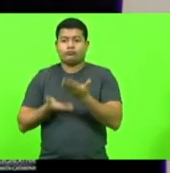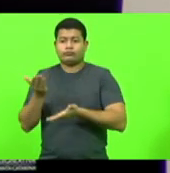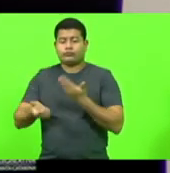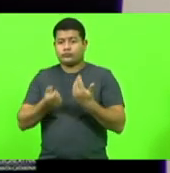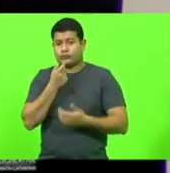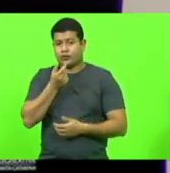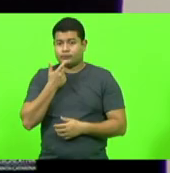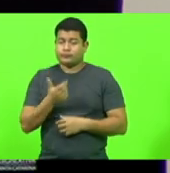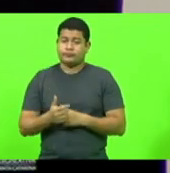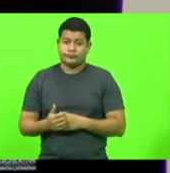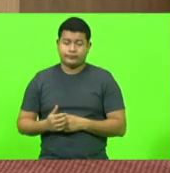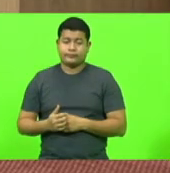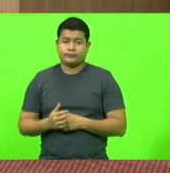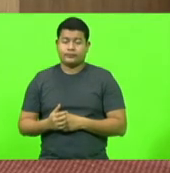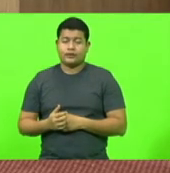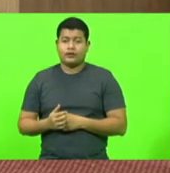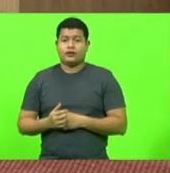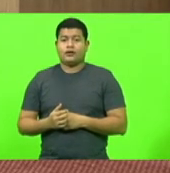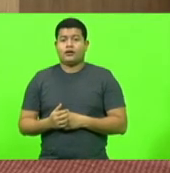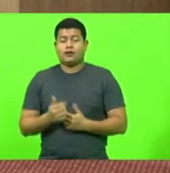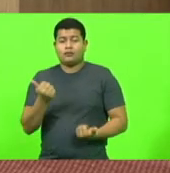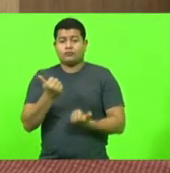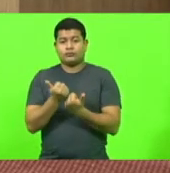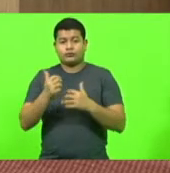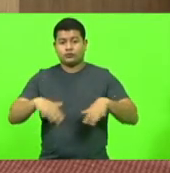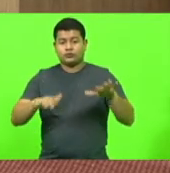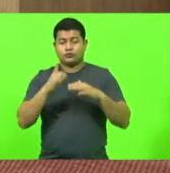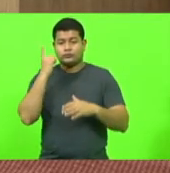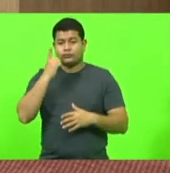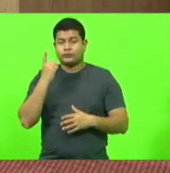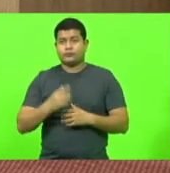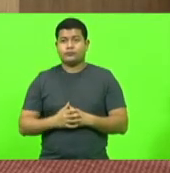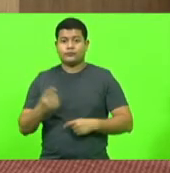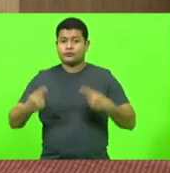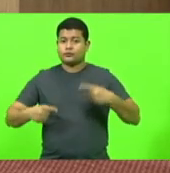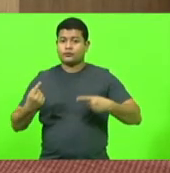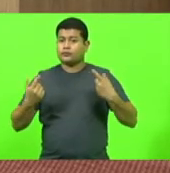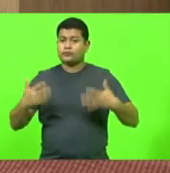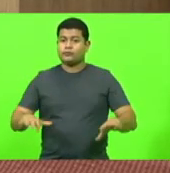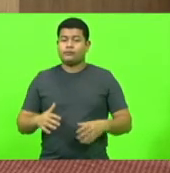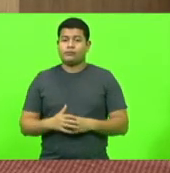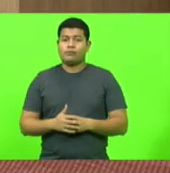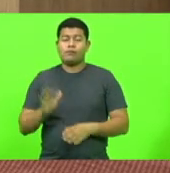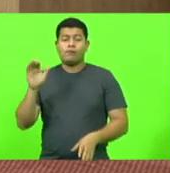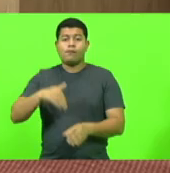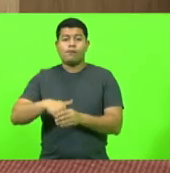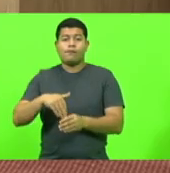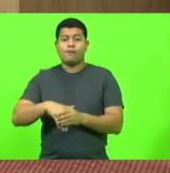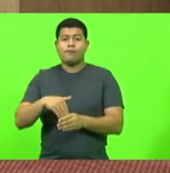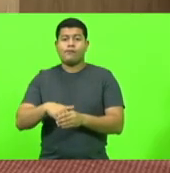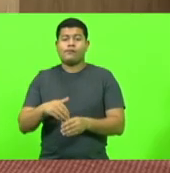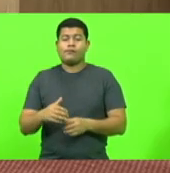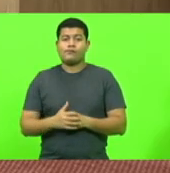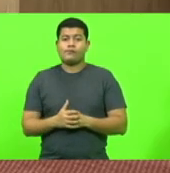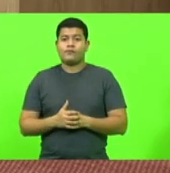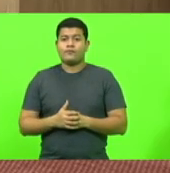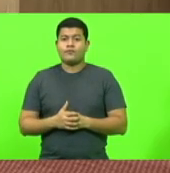conto com o apoio dos colegas deputados. Não havendo mais quem queira discutir em votação.